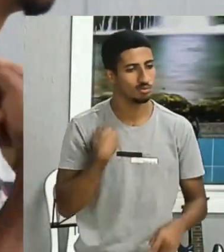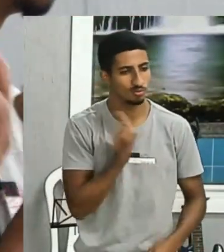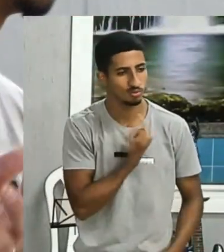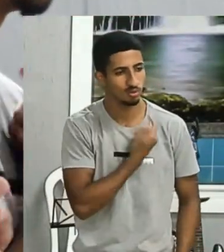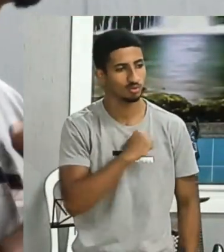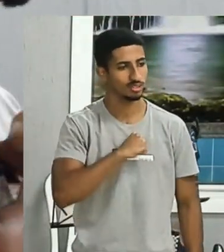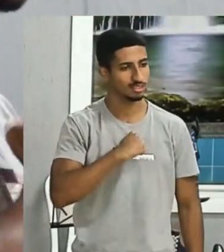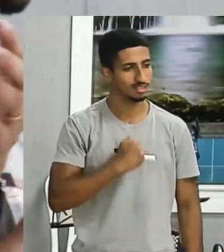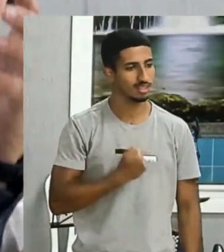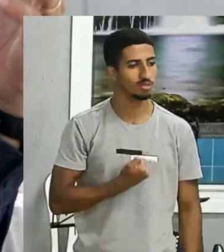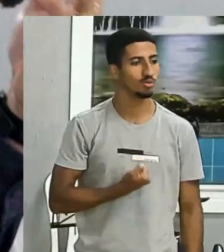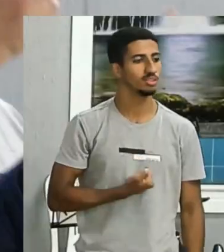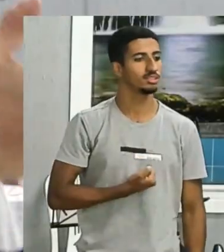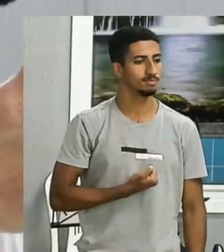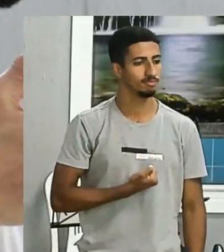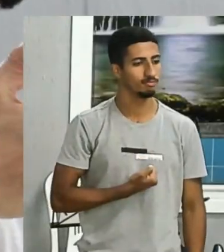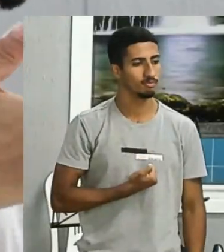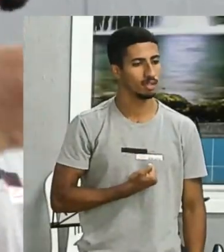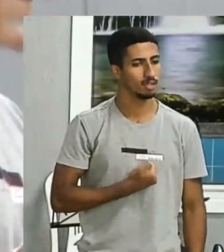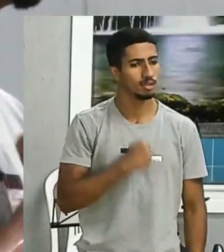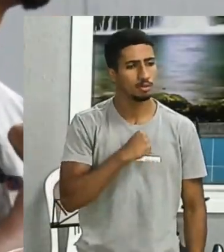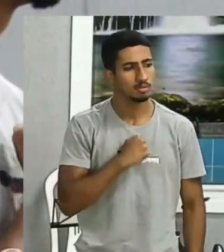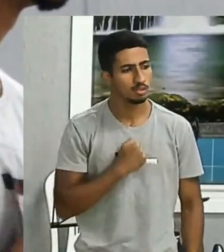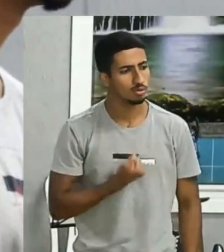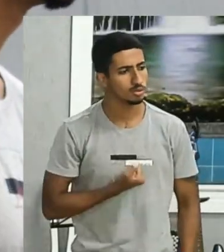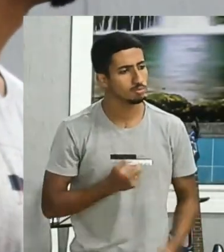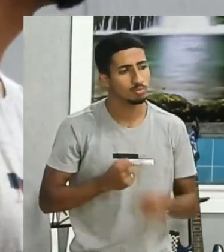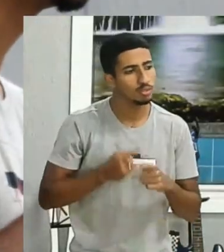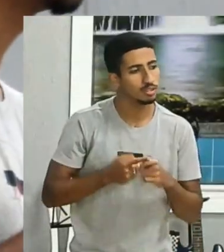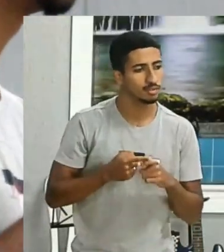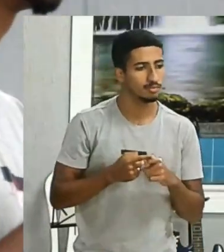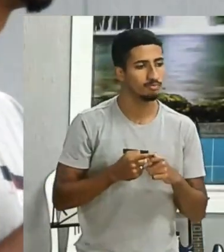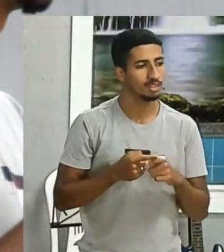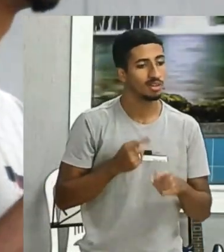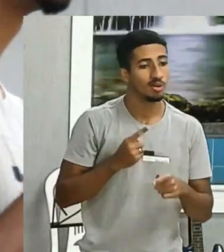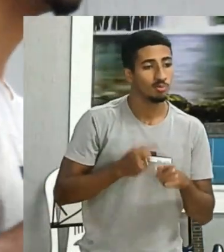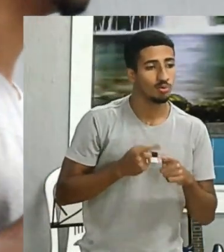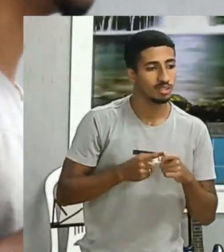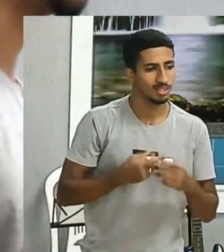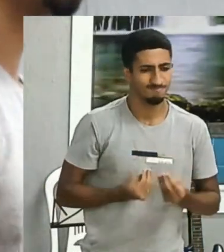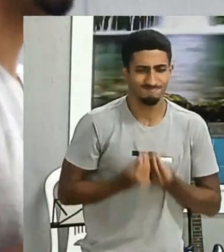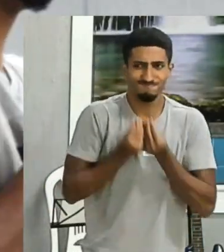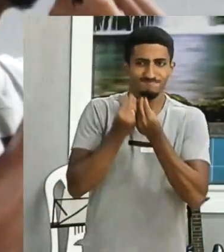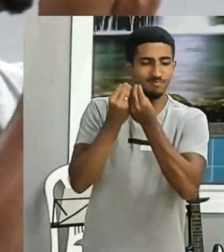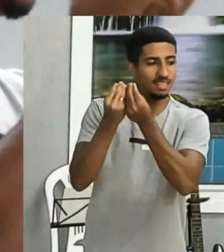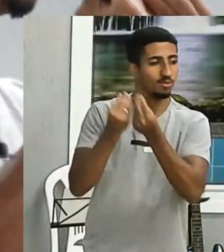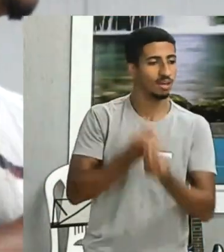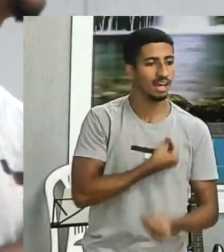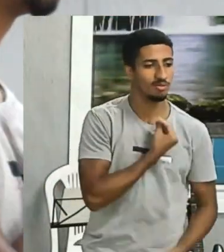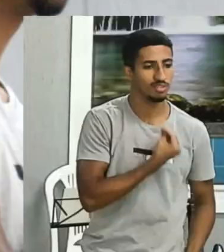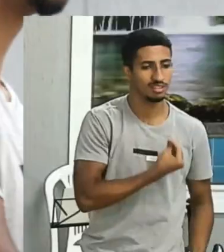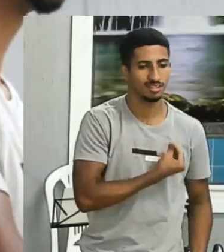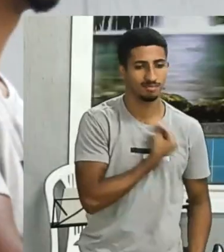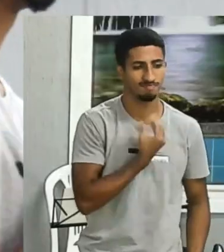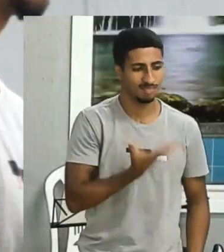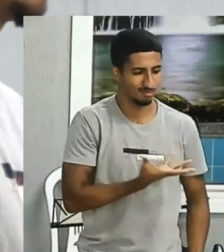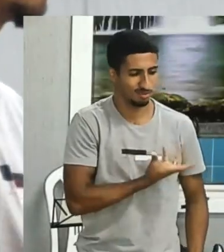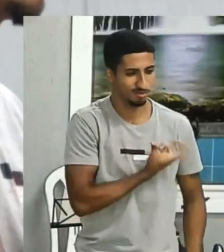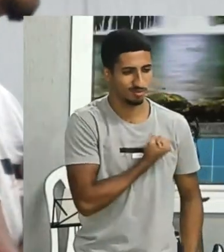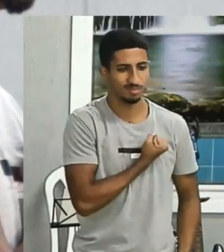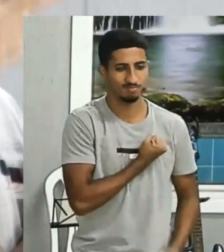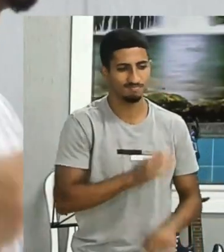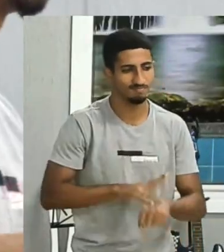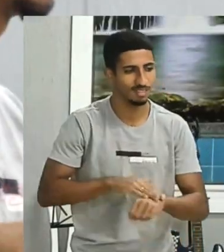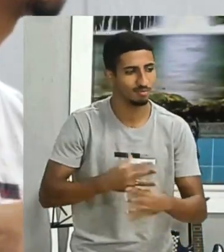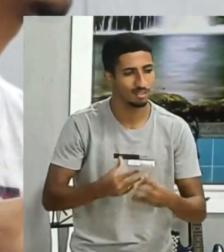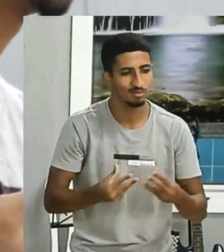sacerdote, aquele que deu a vida em nosso lugar e agora está sentado à direita de Deus, intercedendo